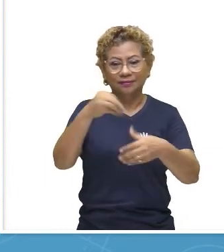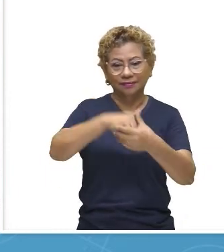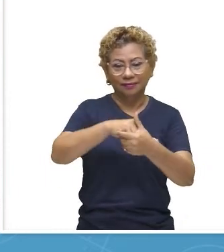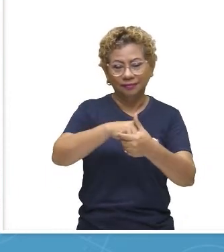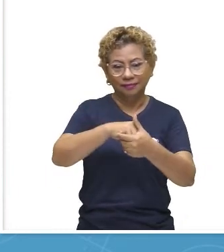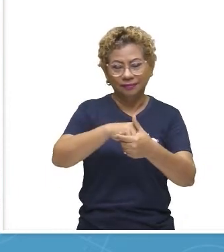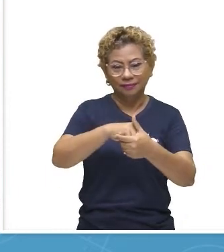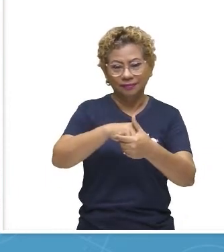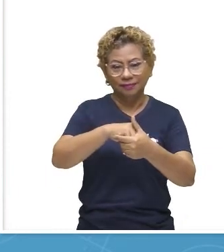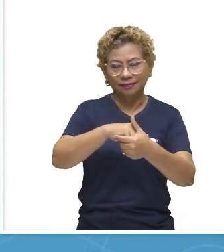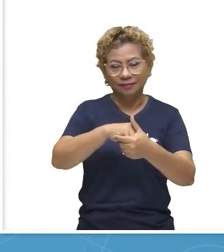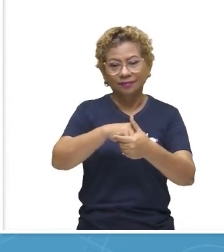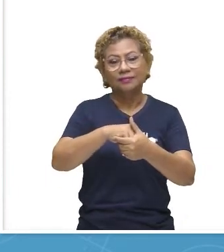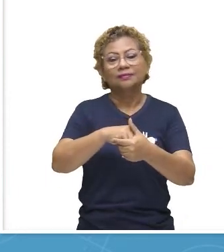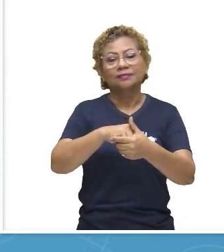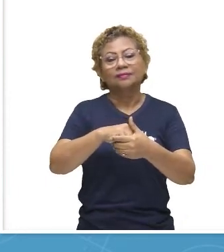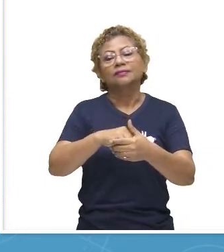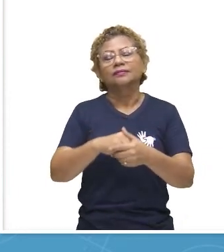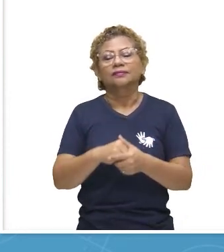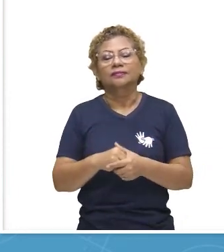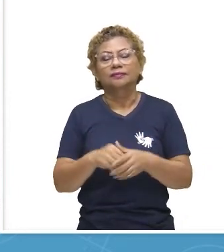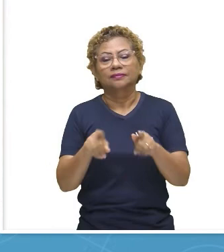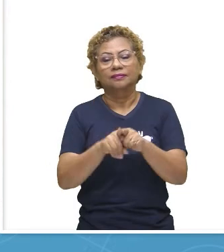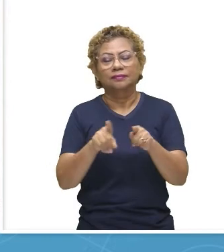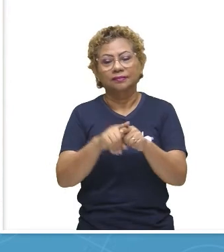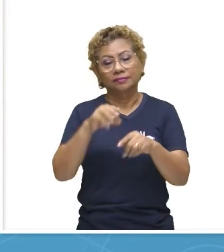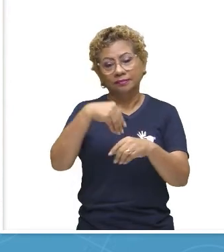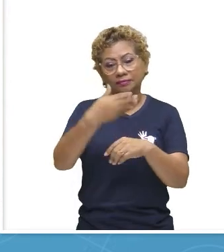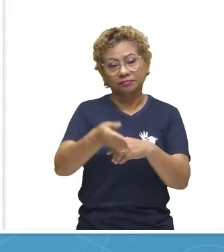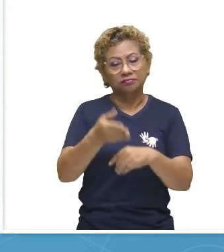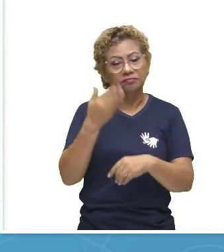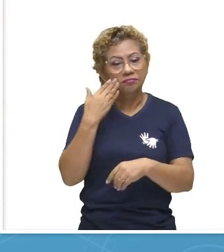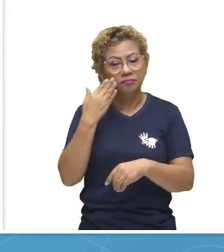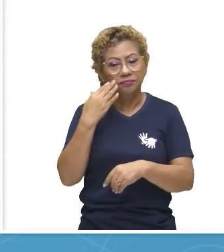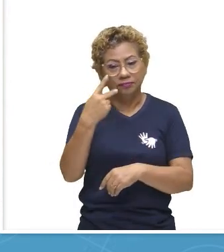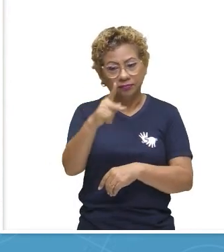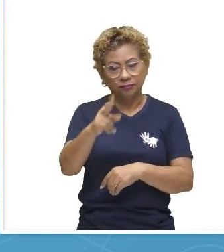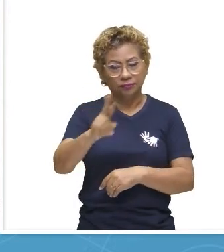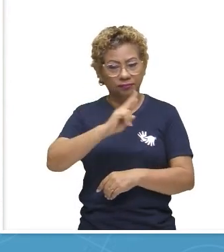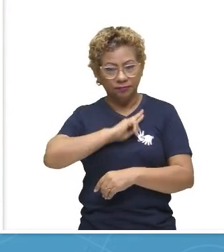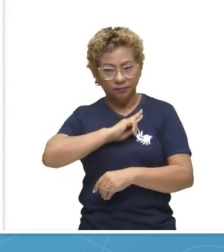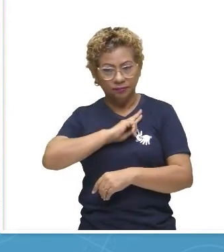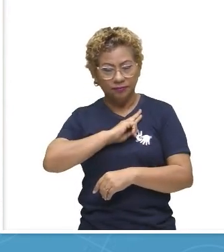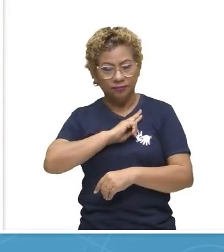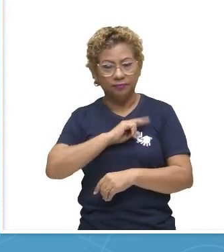alternos externos. Daqui a pouco a gente volta para conferir a resposta de vocês.